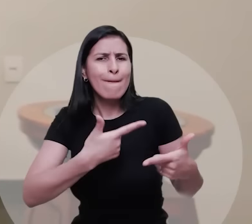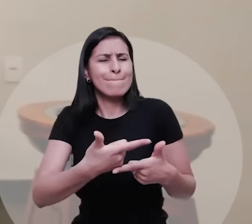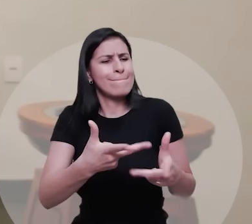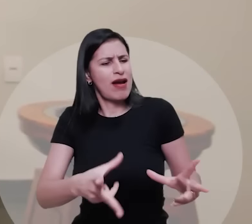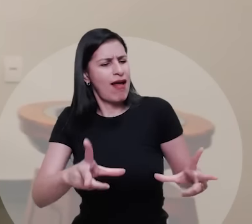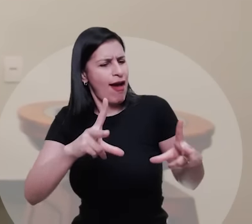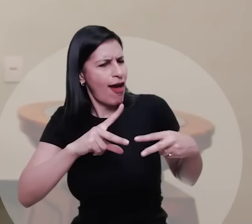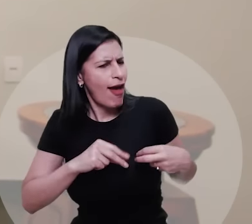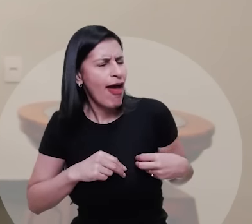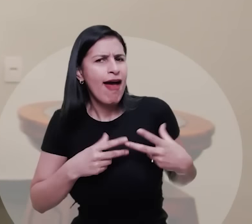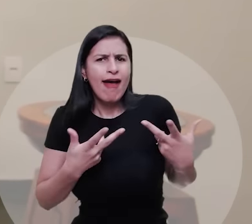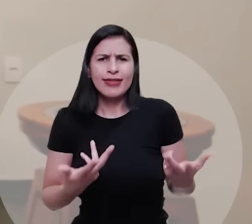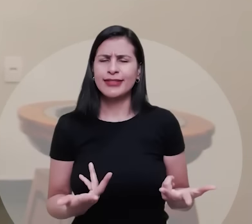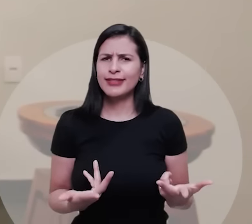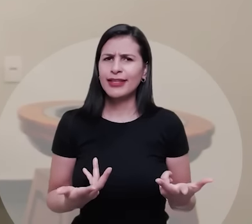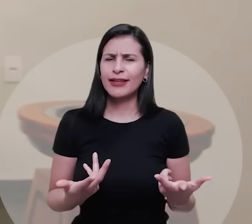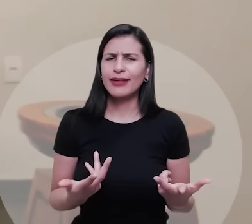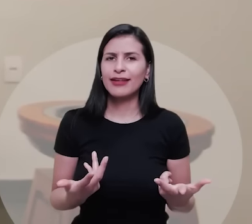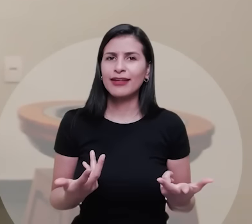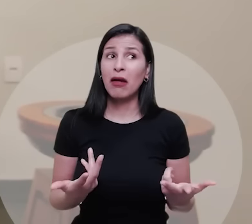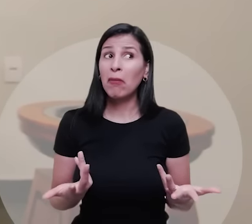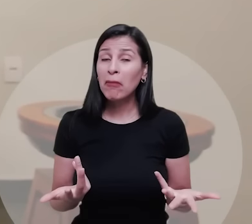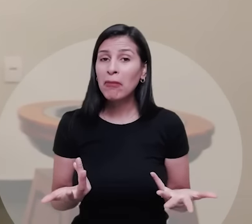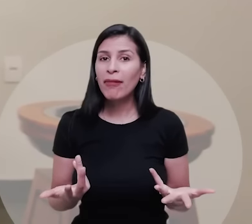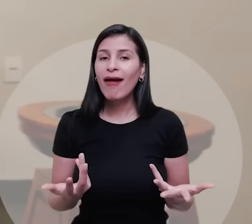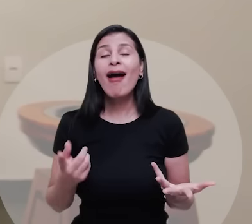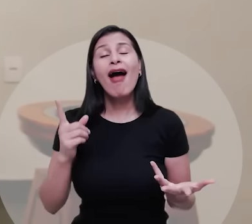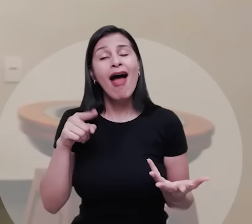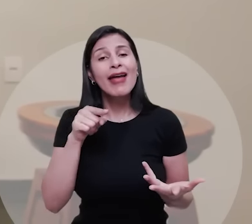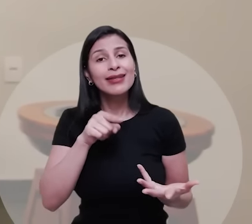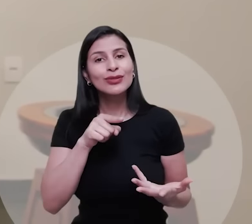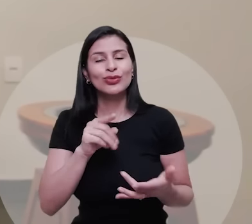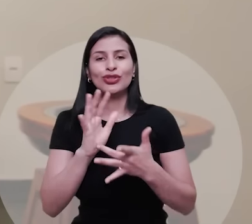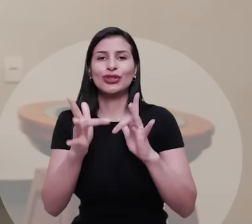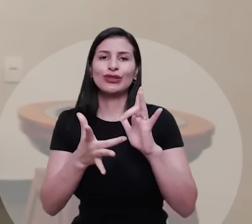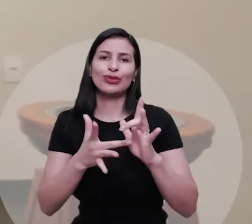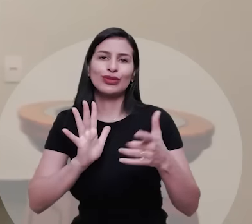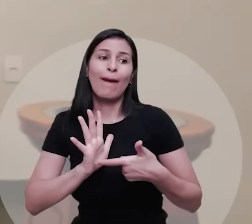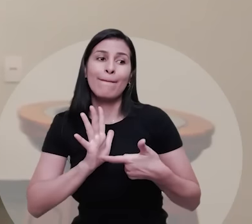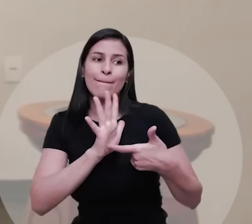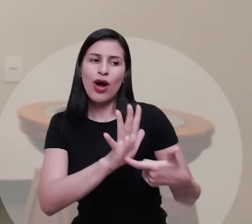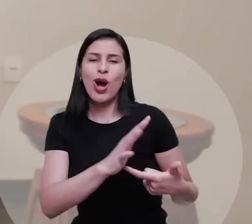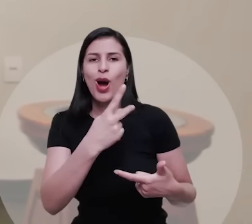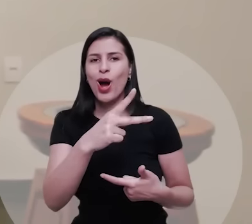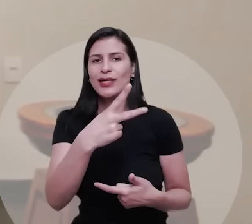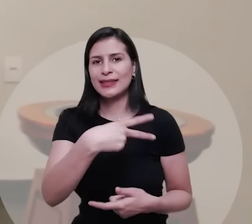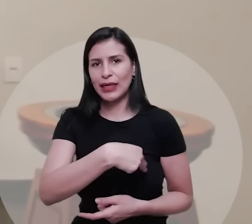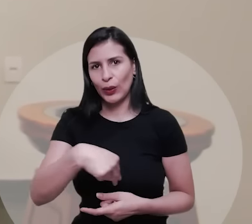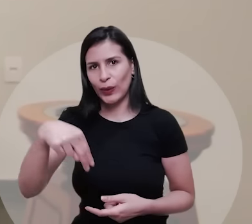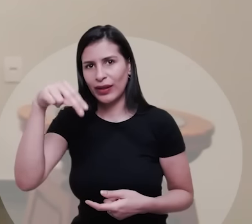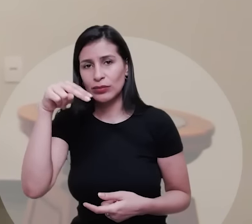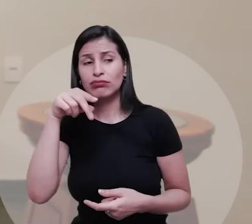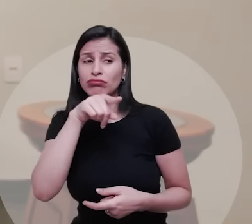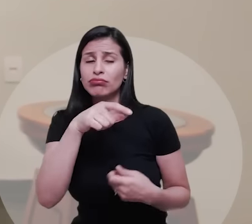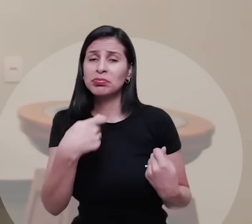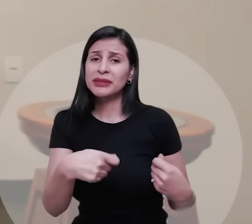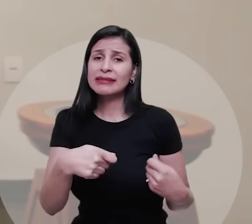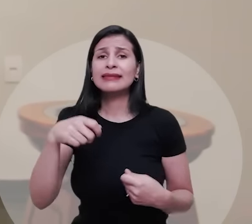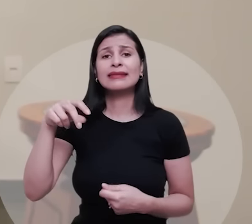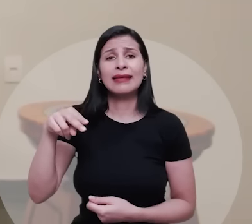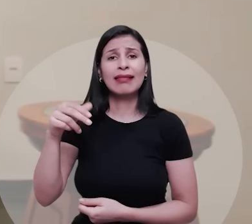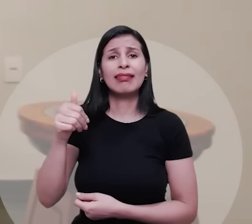Você tem que nascer de novo. É isso que Jesus está apresentando para Nicodemos. E como acontece esse novo